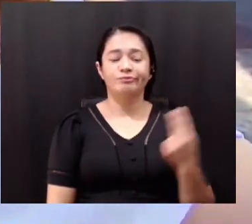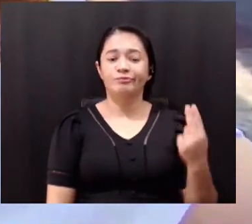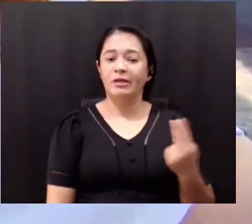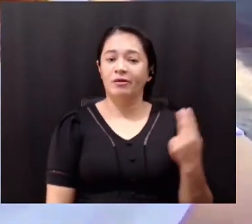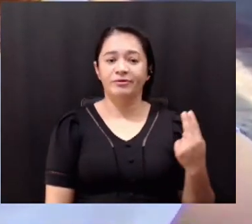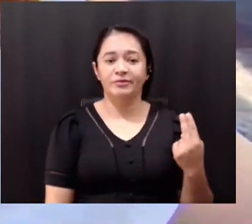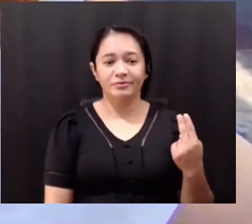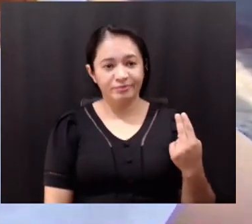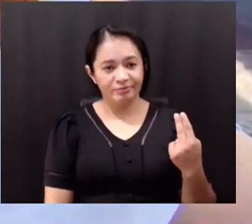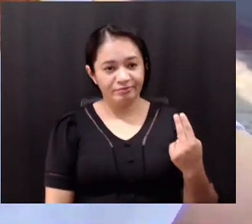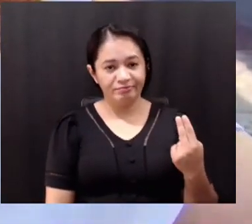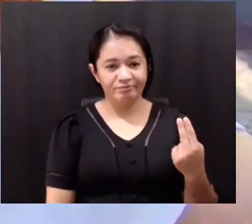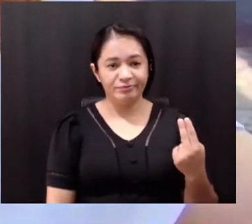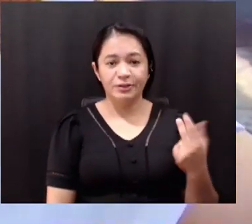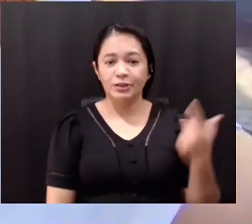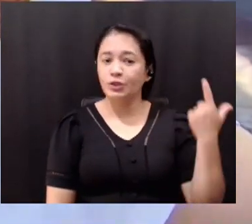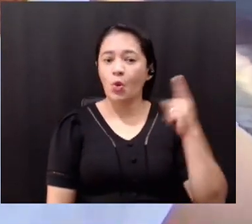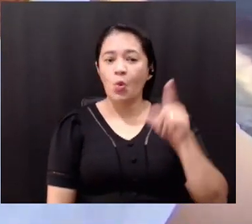e